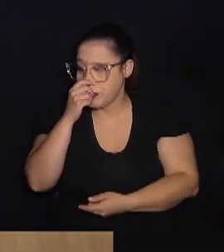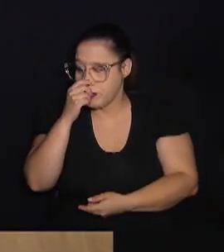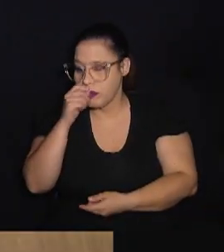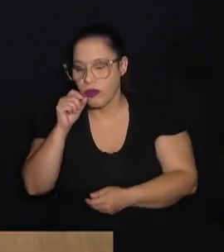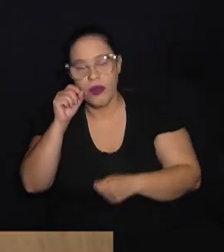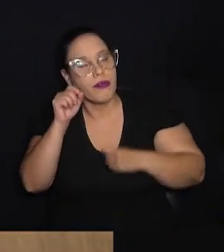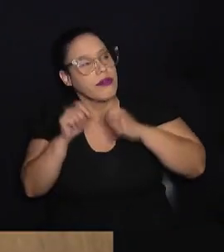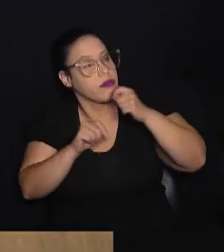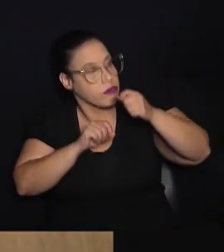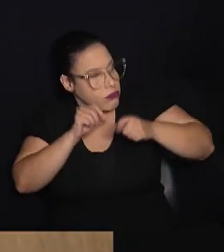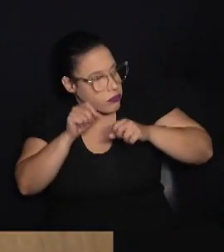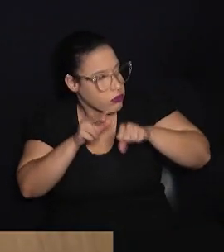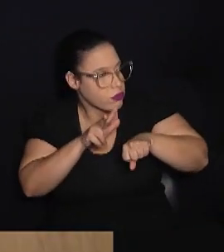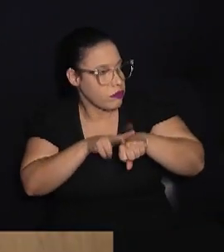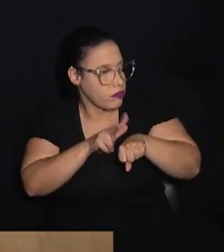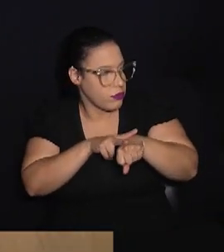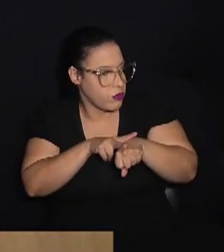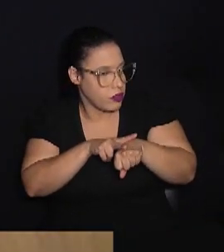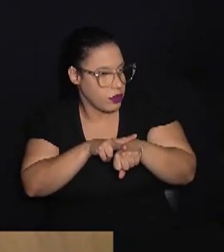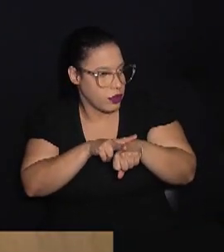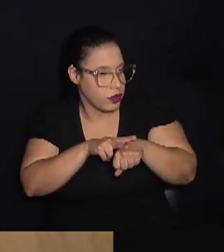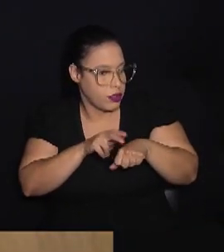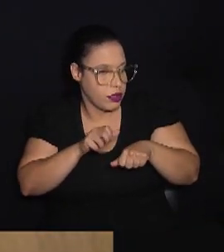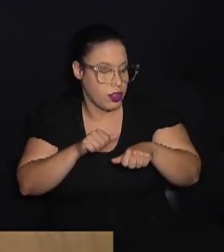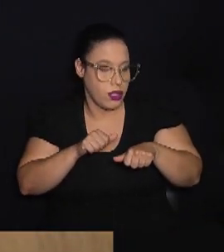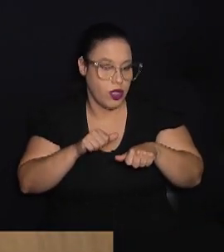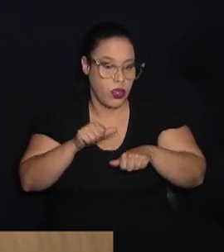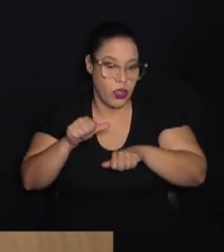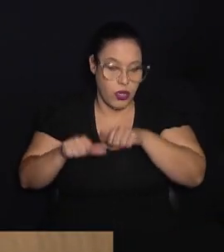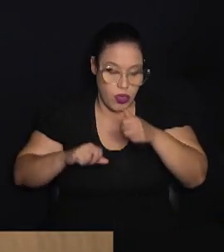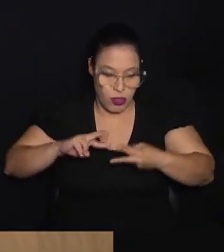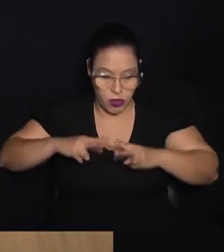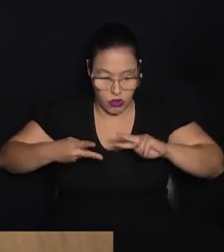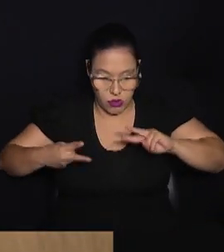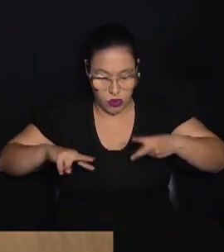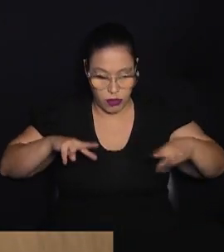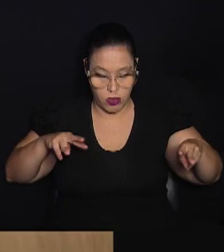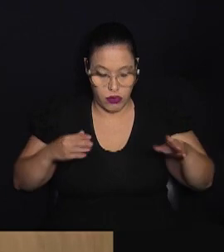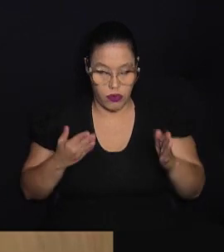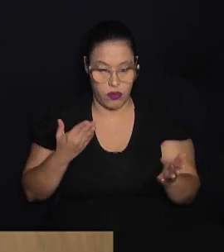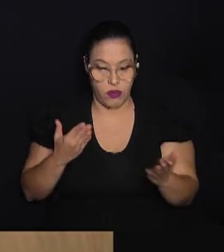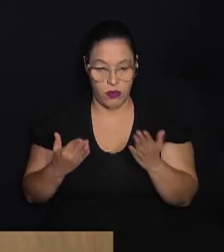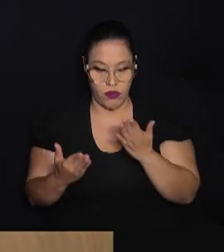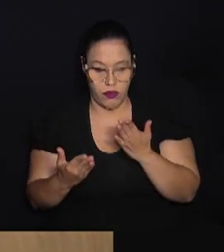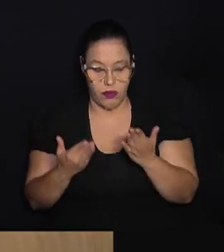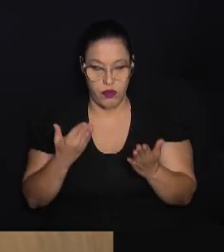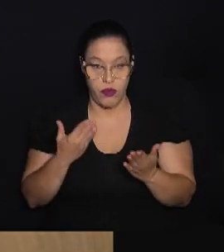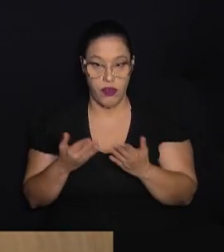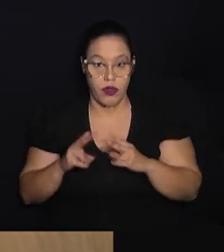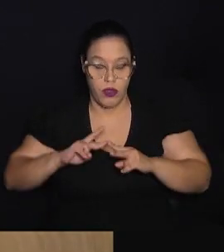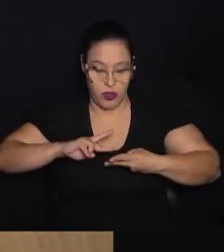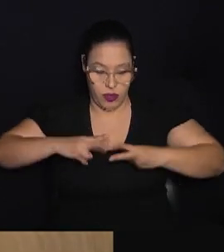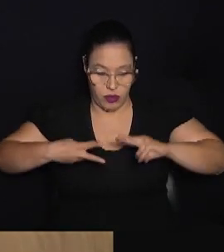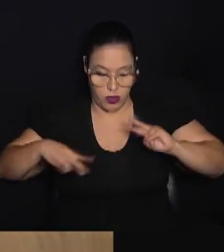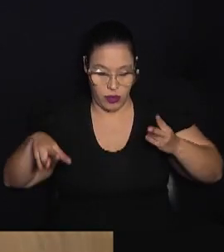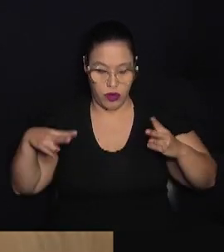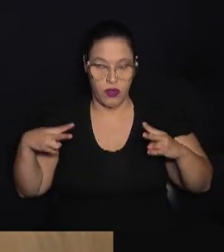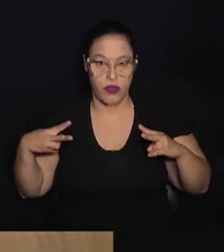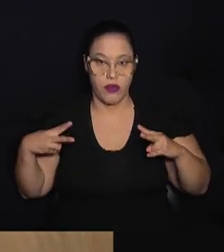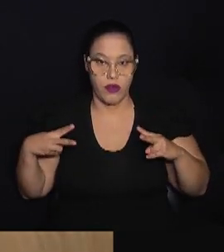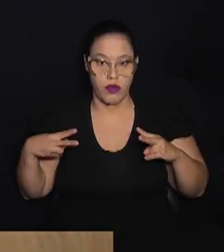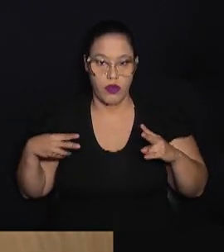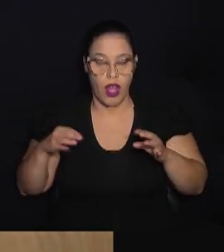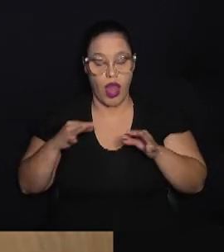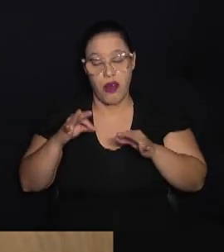Algumas pacientes, elas têm uma alteração genética associada. Essa alteração genética ela pode ocorrer porque ela desenvolveu ao